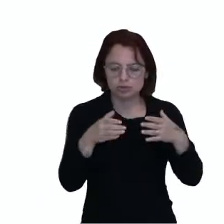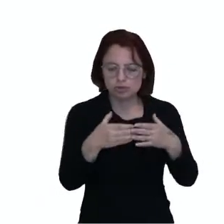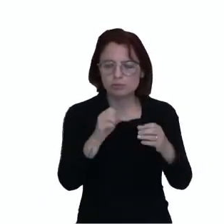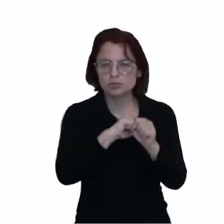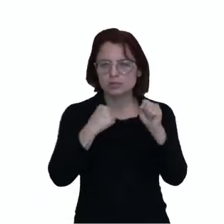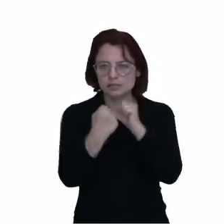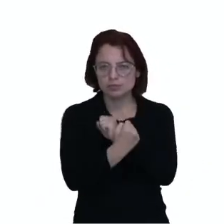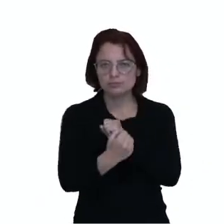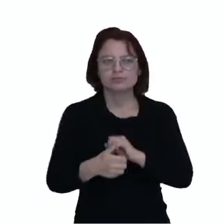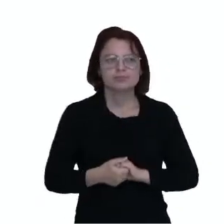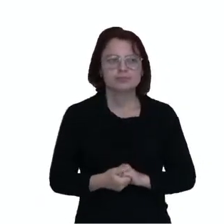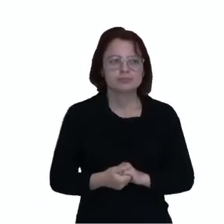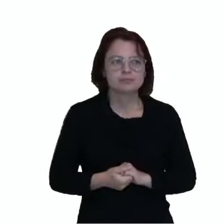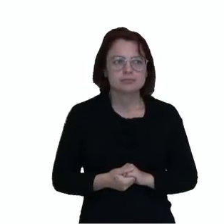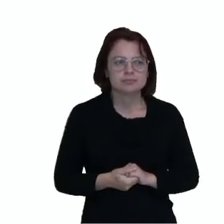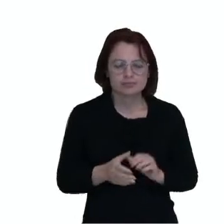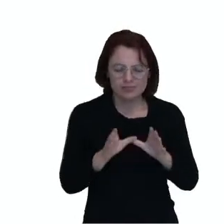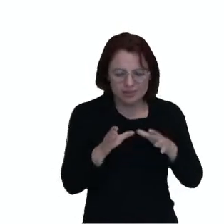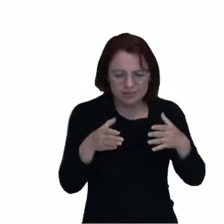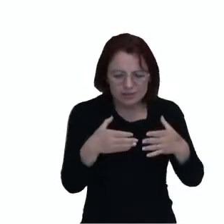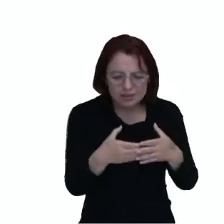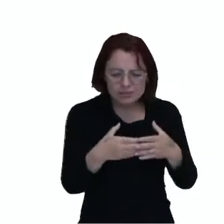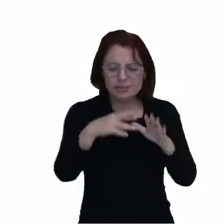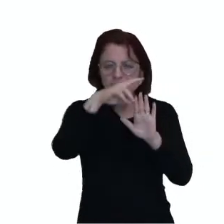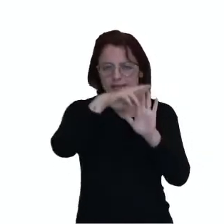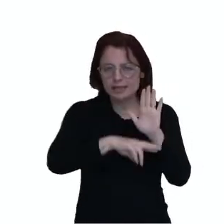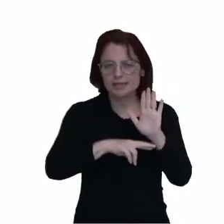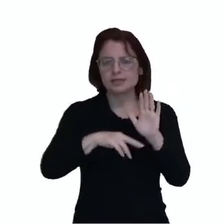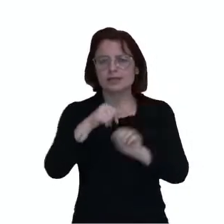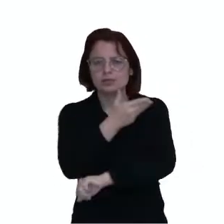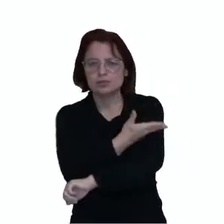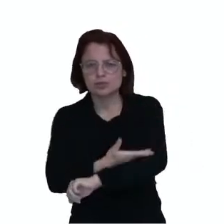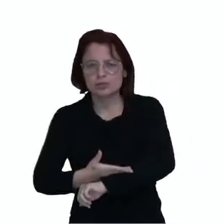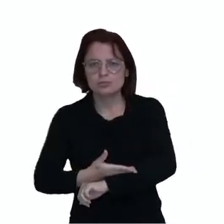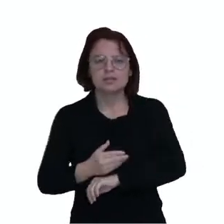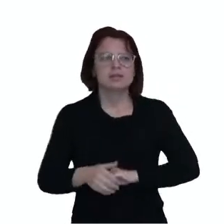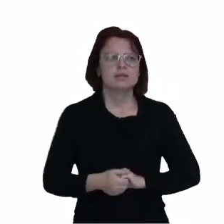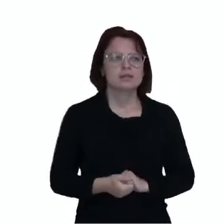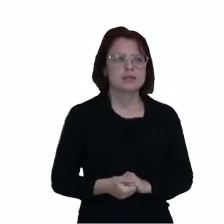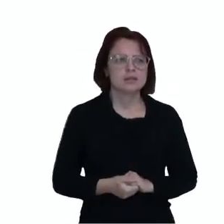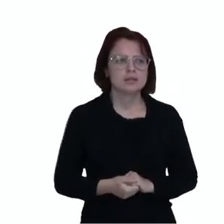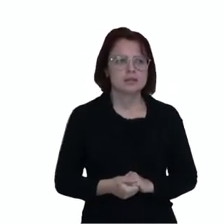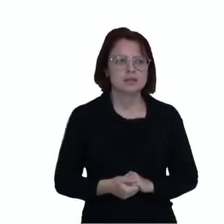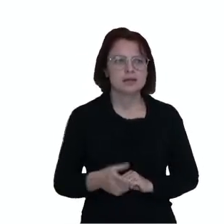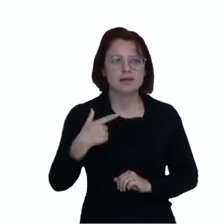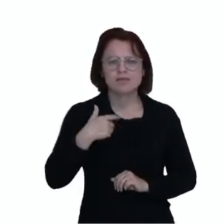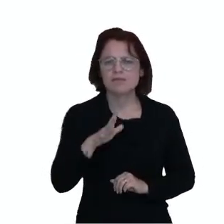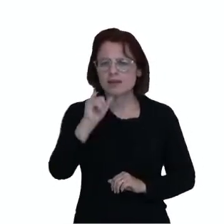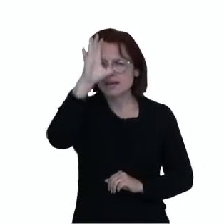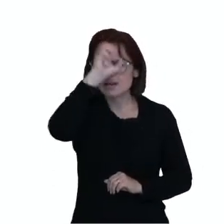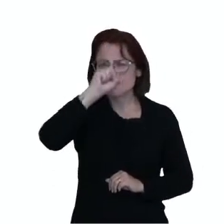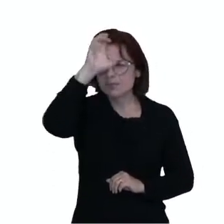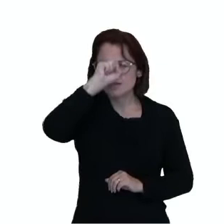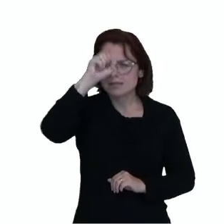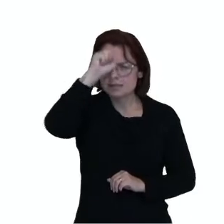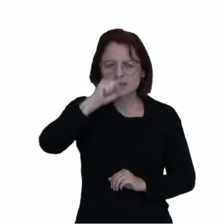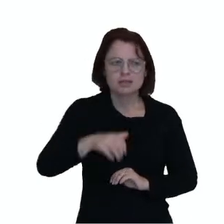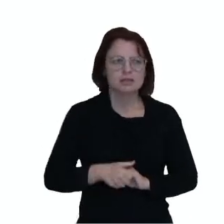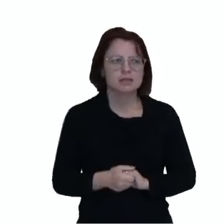né? Esse conjunto de regras e costumes se baseia na noção de bem e mal. Eu vou aprendendo ali os